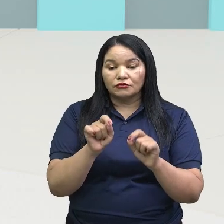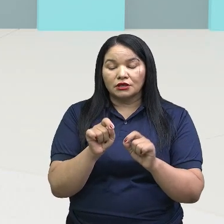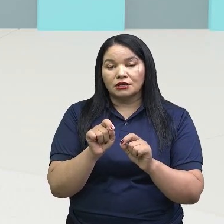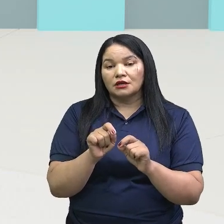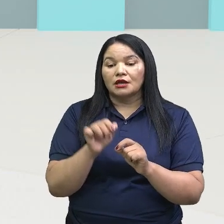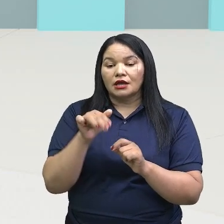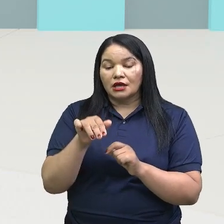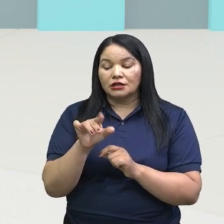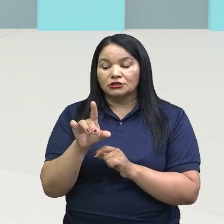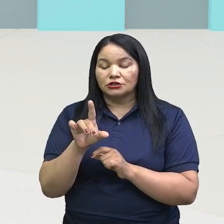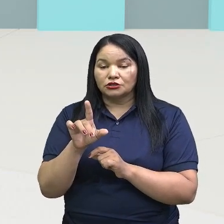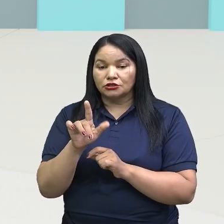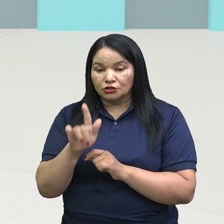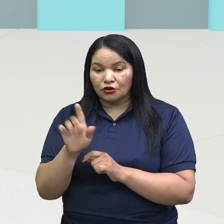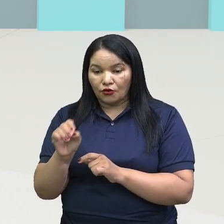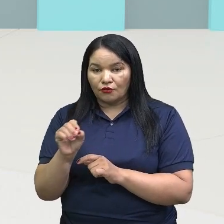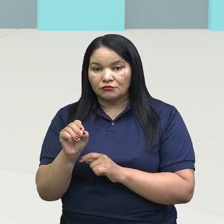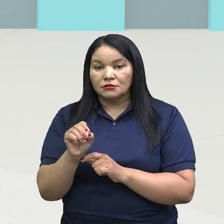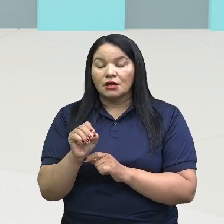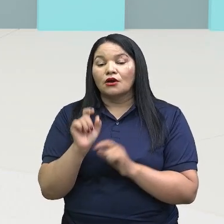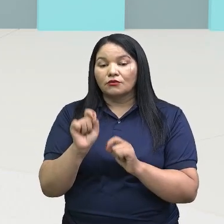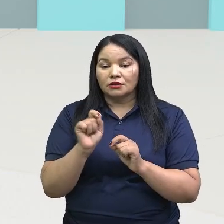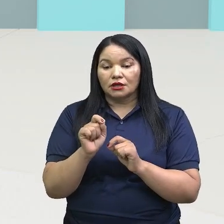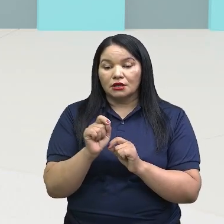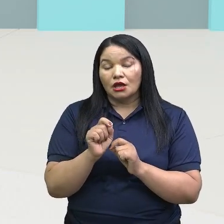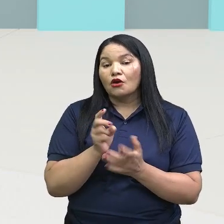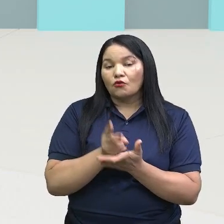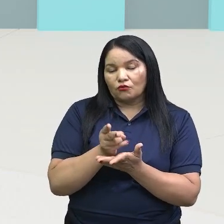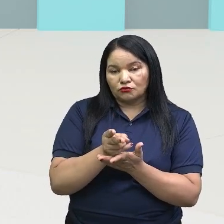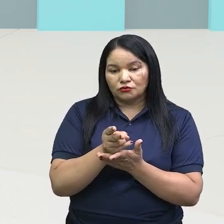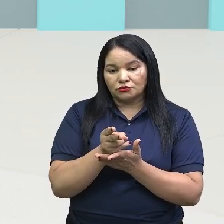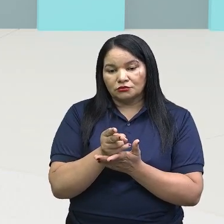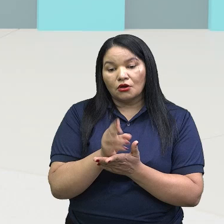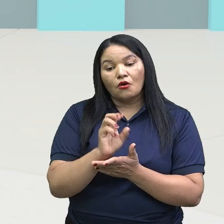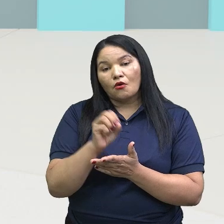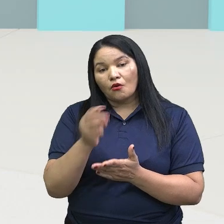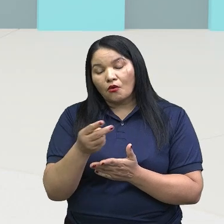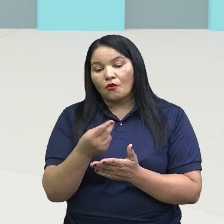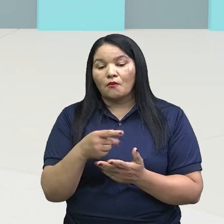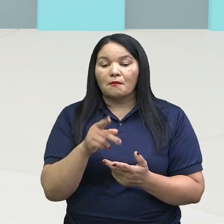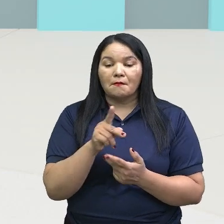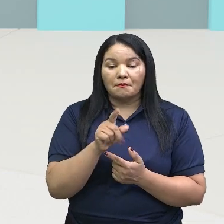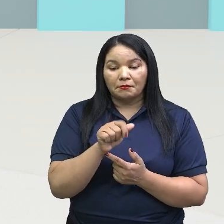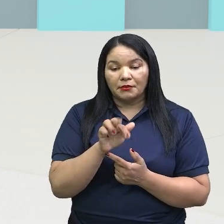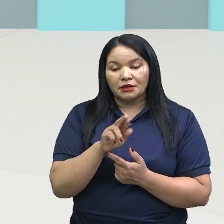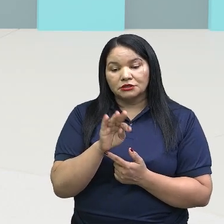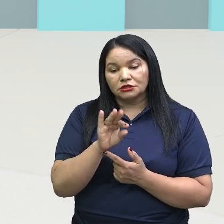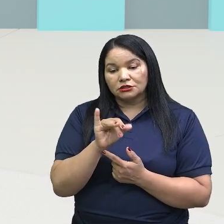de continuidade, uma ação contínua. Ou no particípio também.